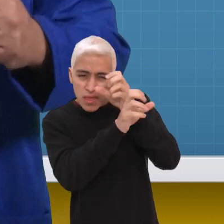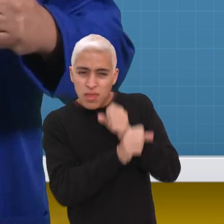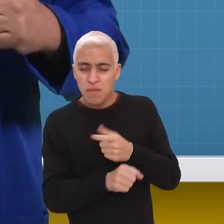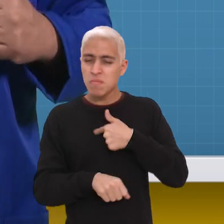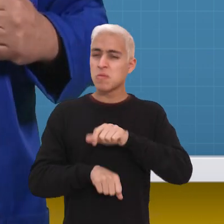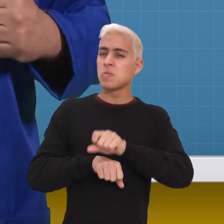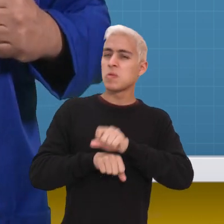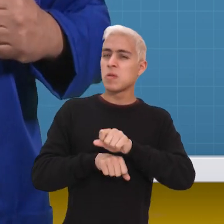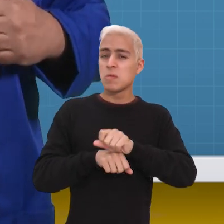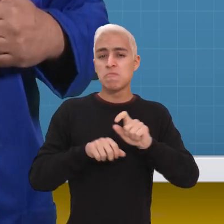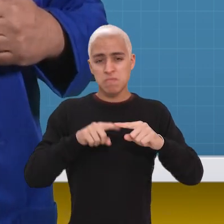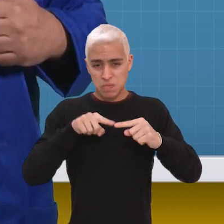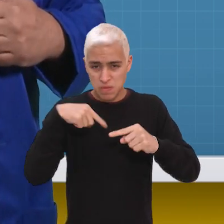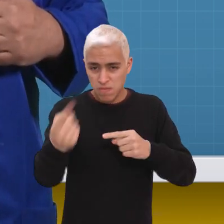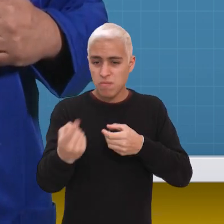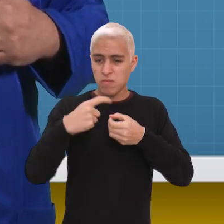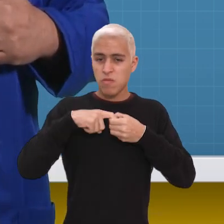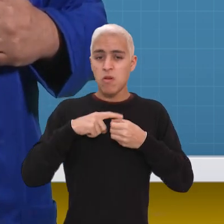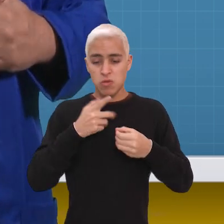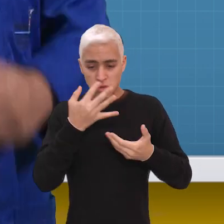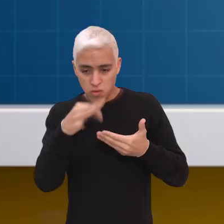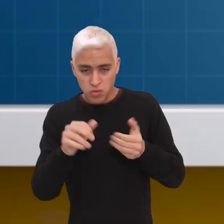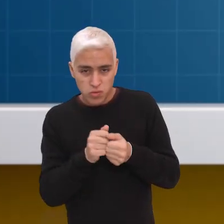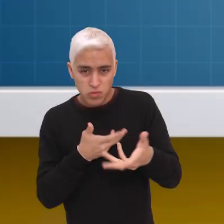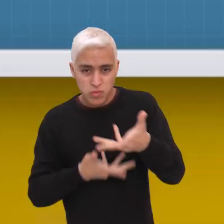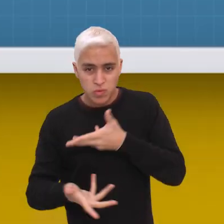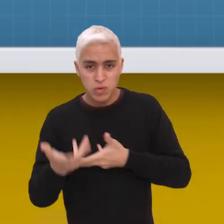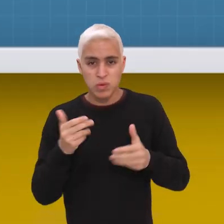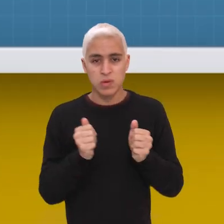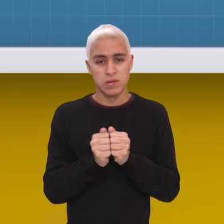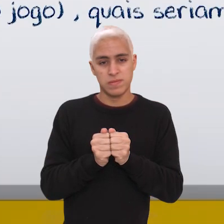Resolve lá, eu espero aqui e depois corrigimos juntos.